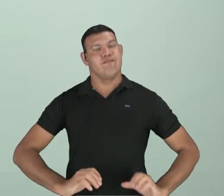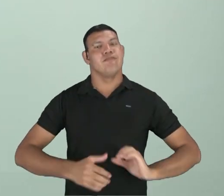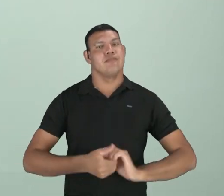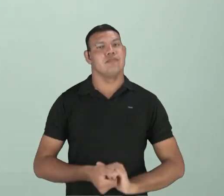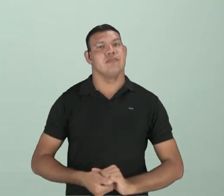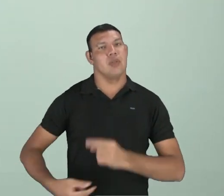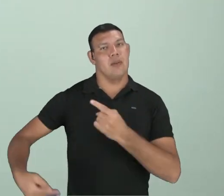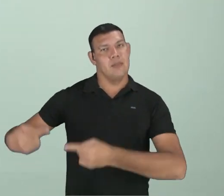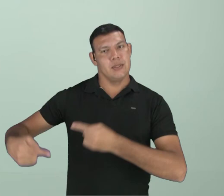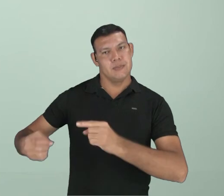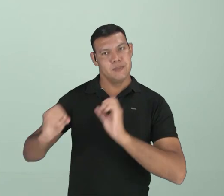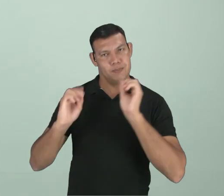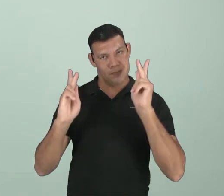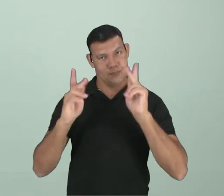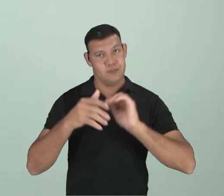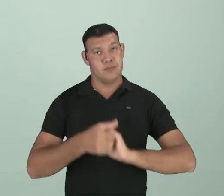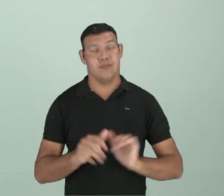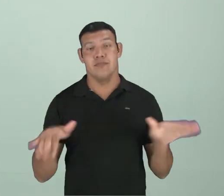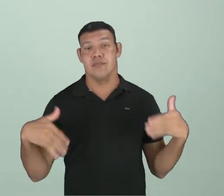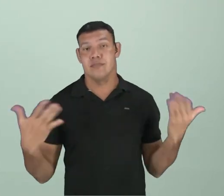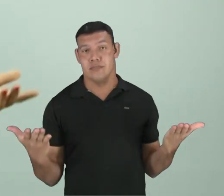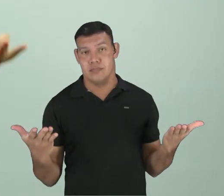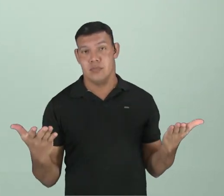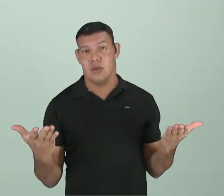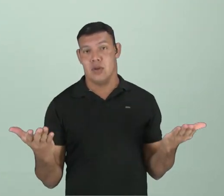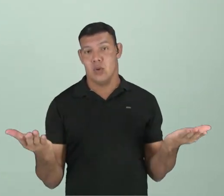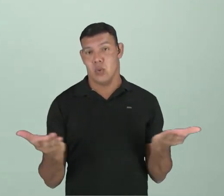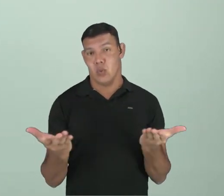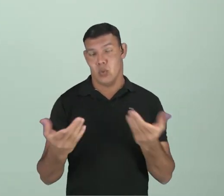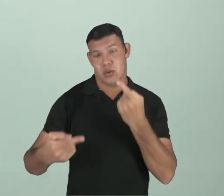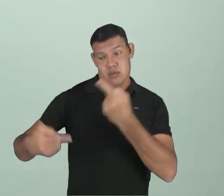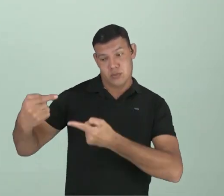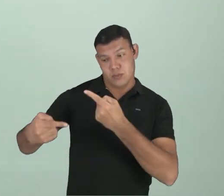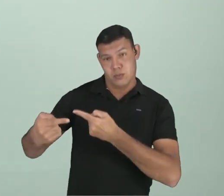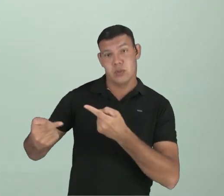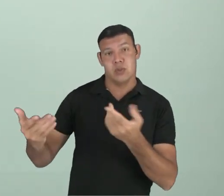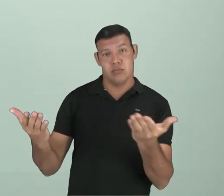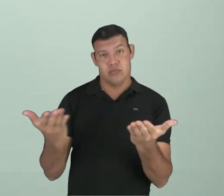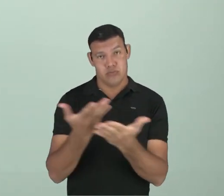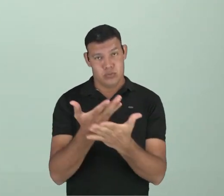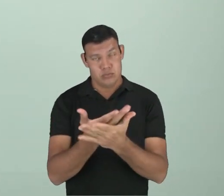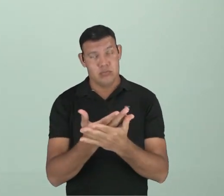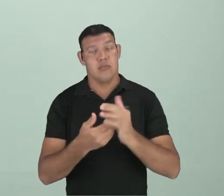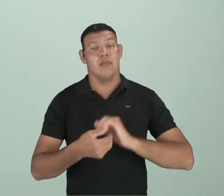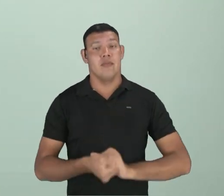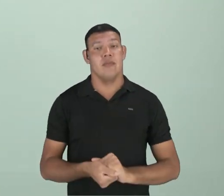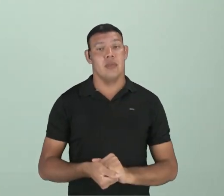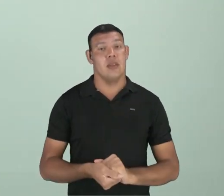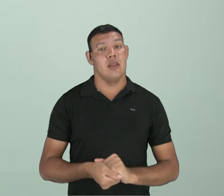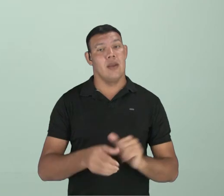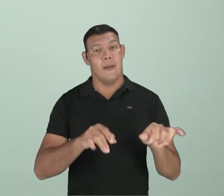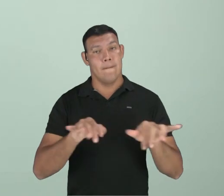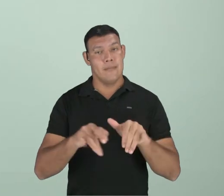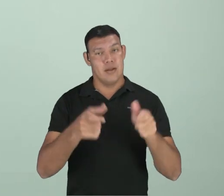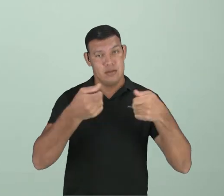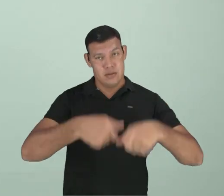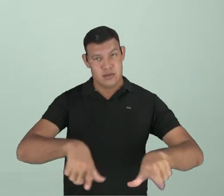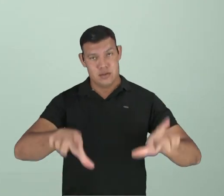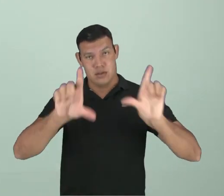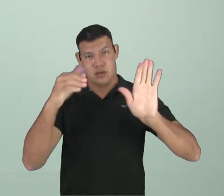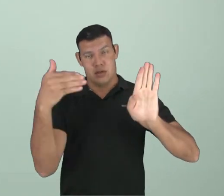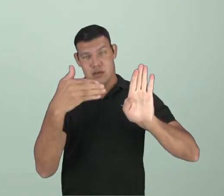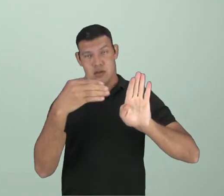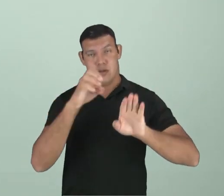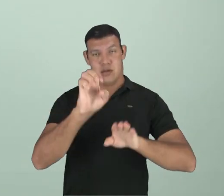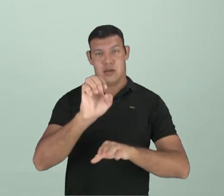cidadania política, ok? Pessoal, então, essa é a nossa discussão de hoje. Não esqueçam de acessar a nossa plataforma para